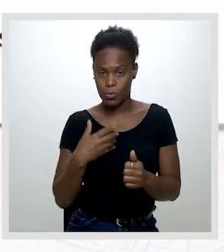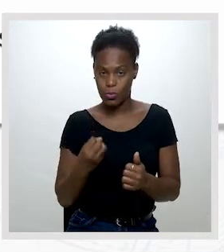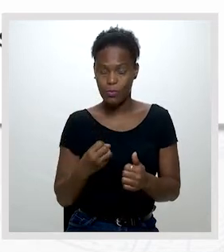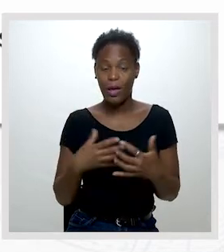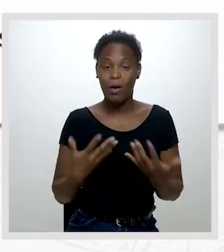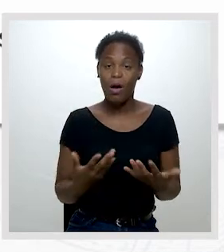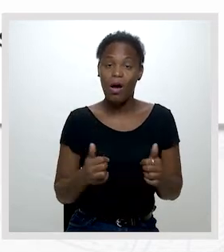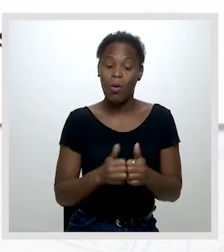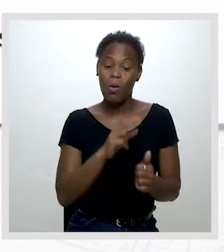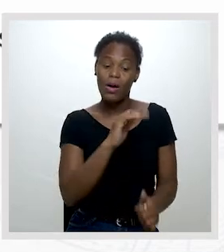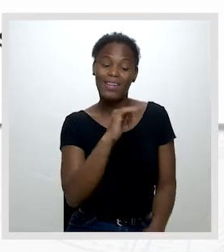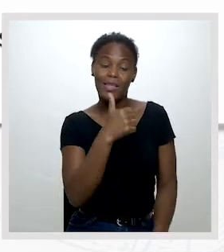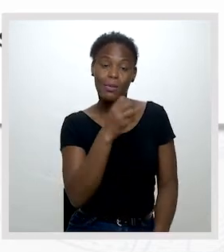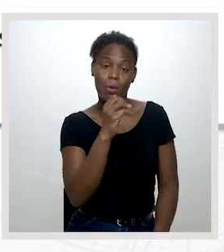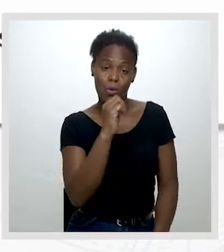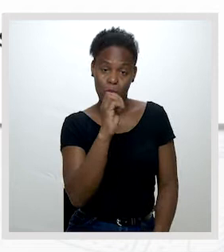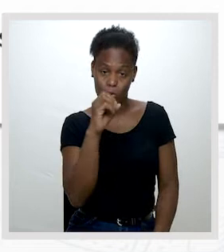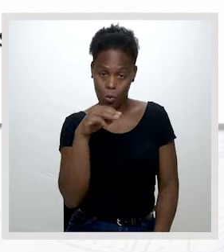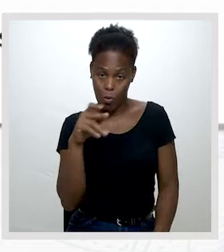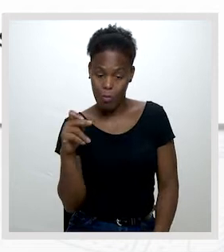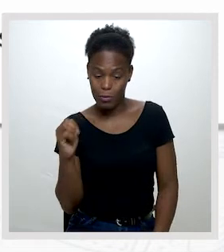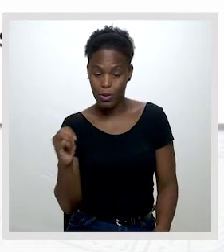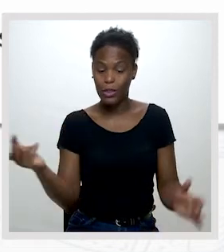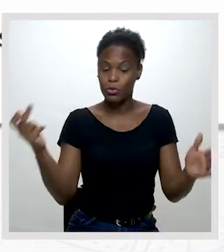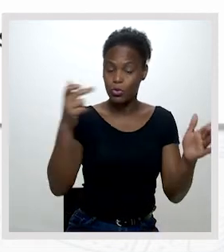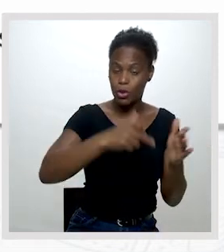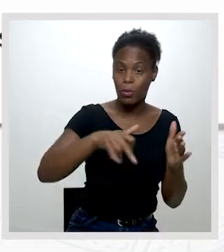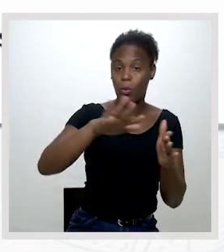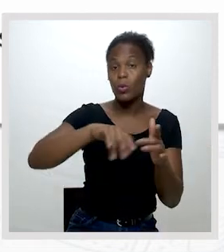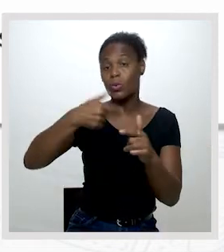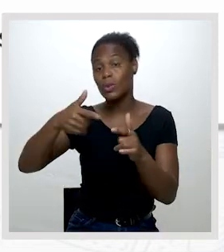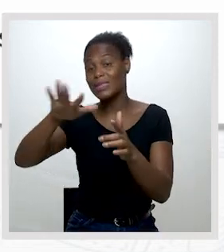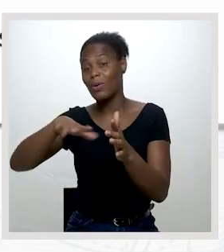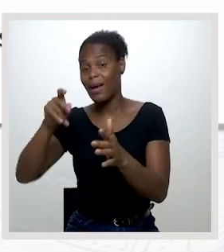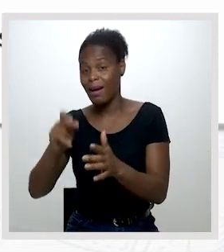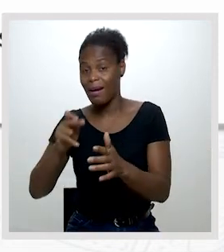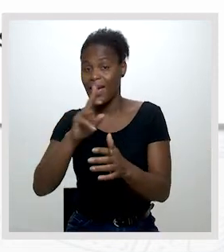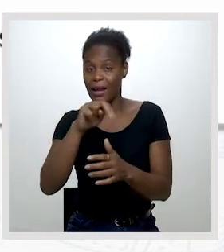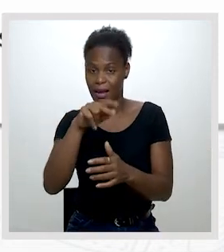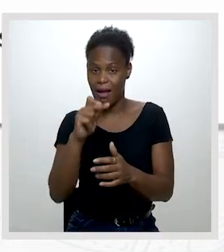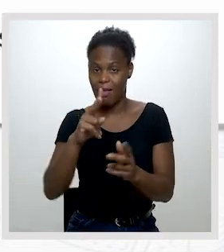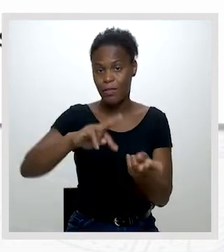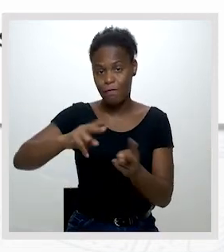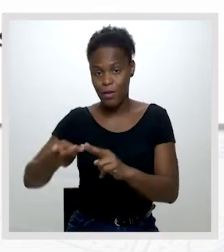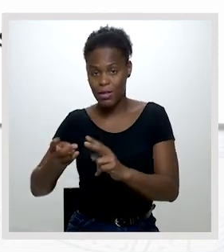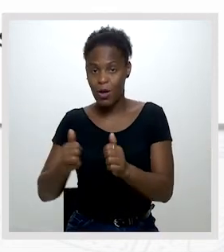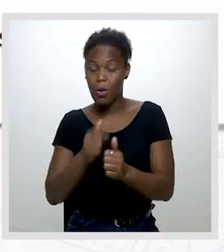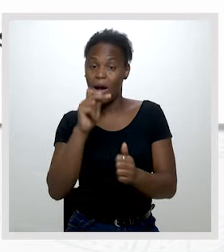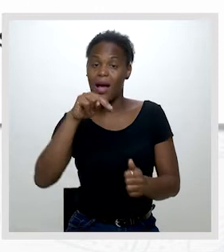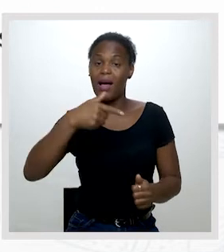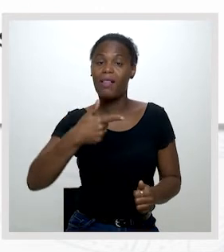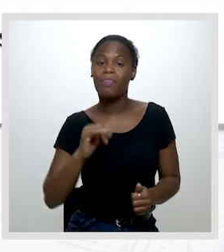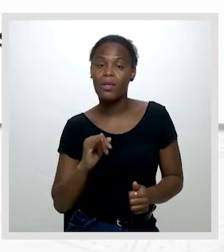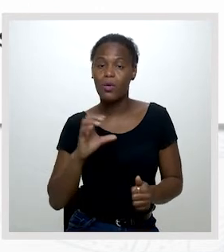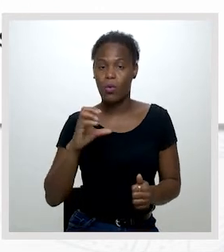dos ribossomas, num outro sítio do ribossoma, o sítio A, um RNA de transferência com o anticodão complementar vai